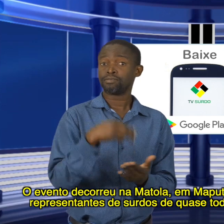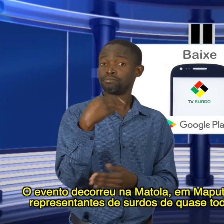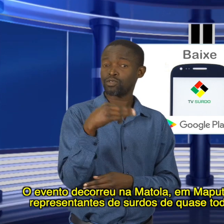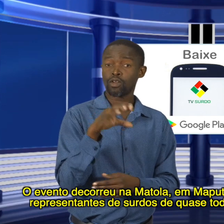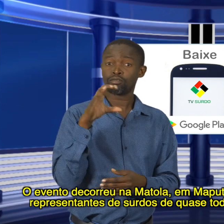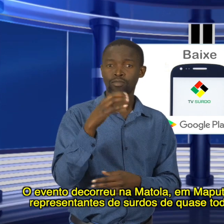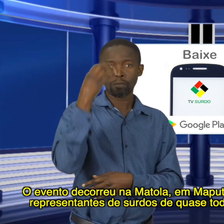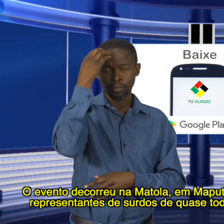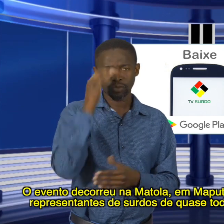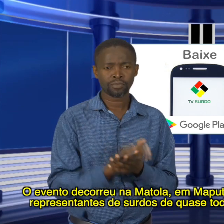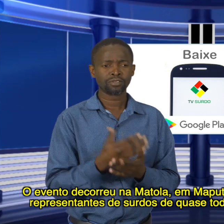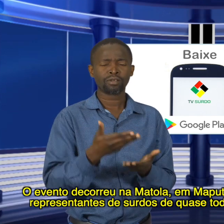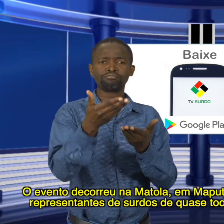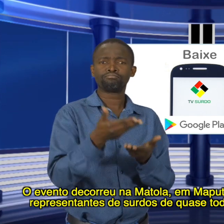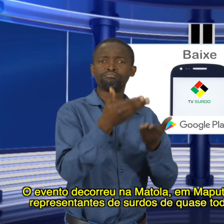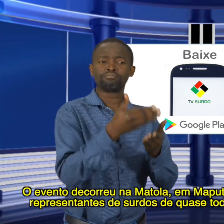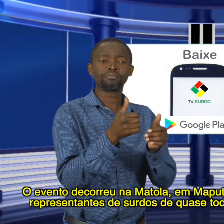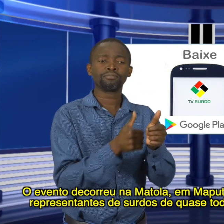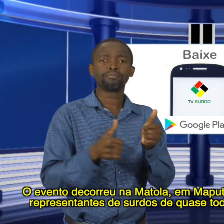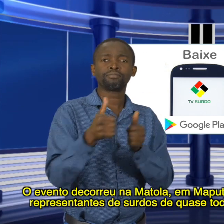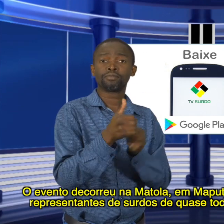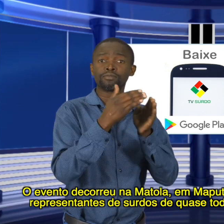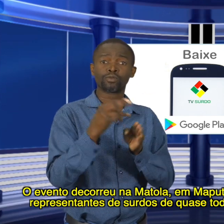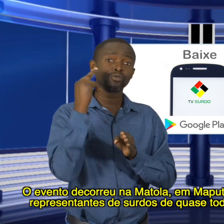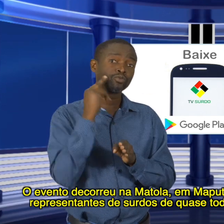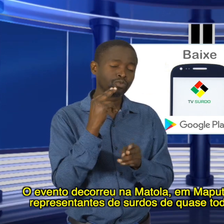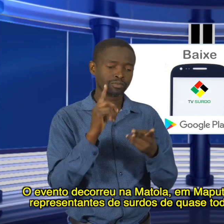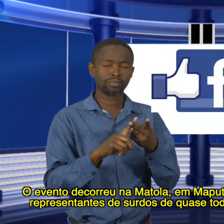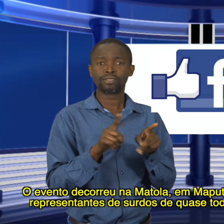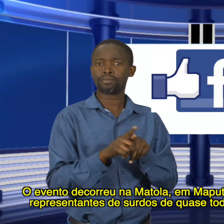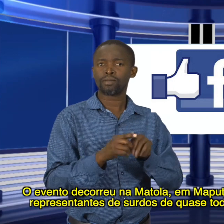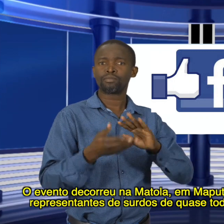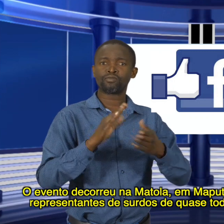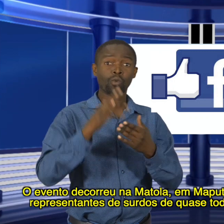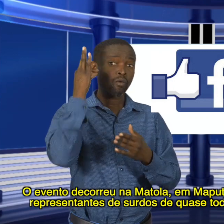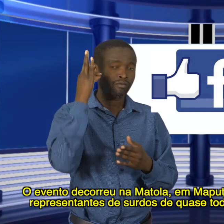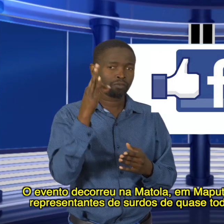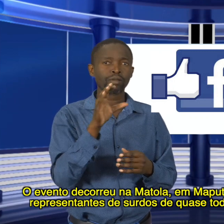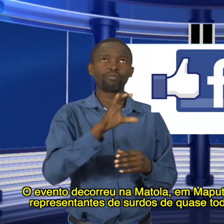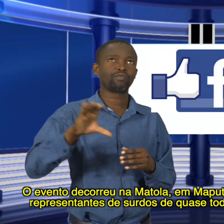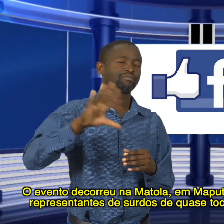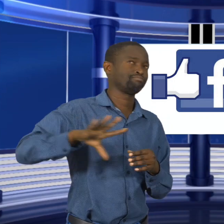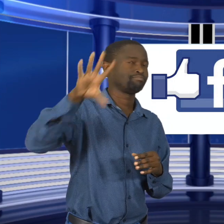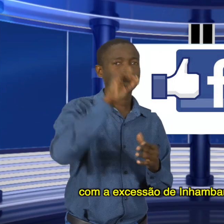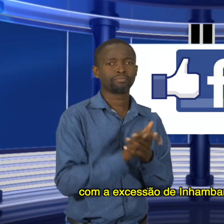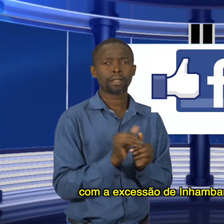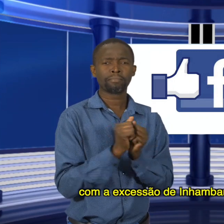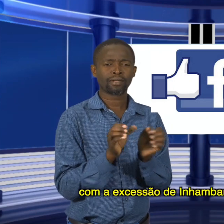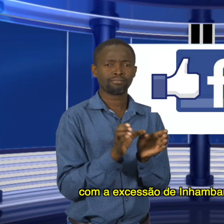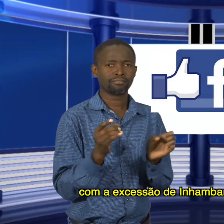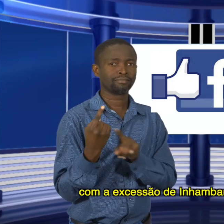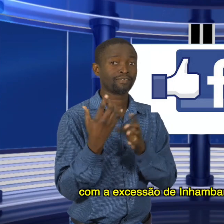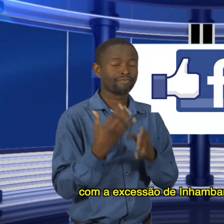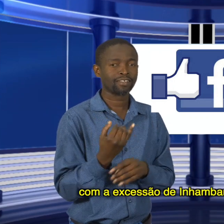em Imaputo, e teve a participação de representantes de surdos de quase todas as províncias do país, com